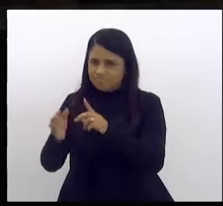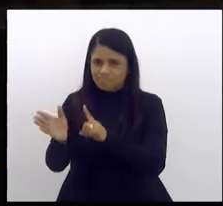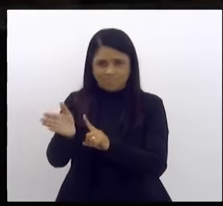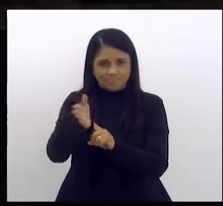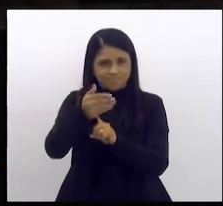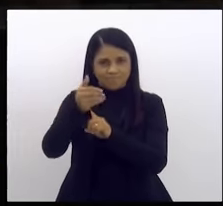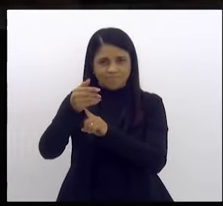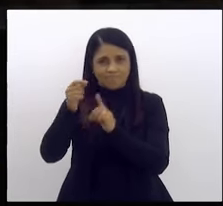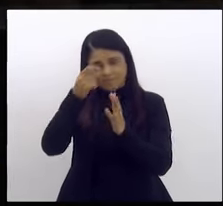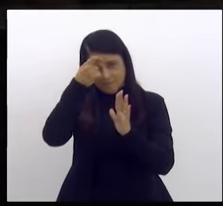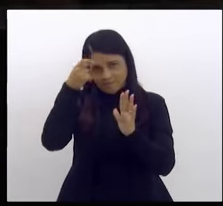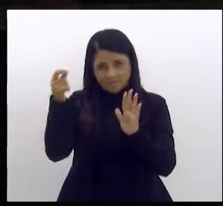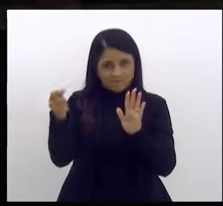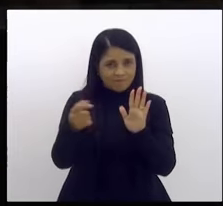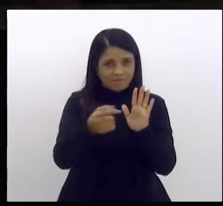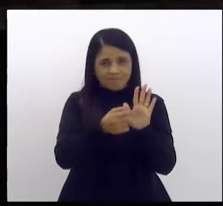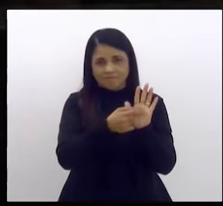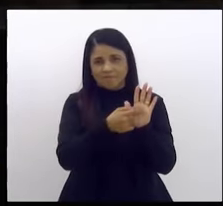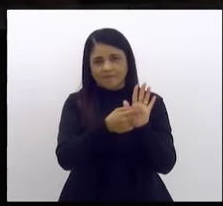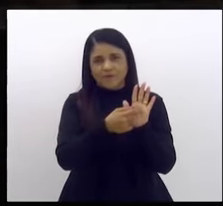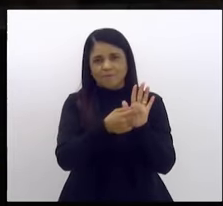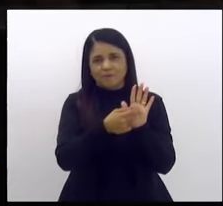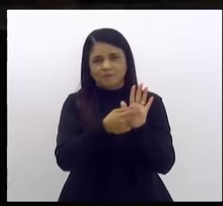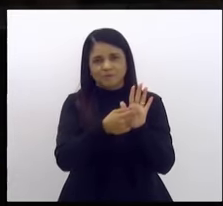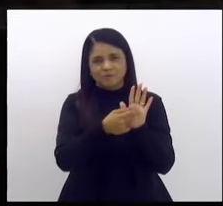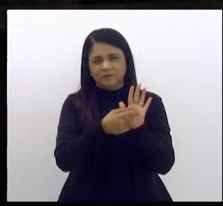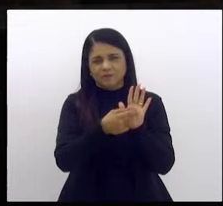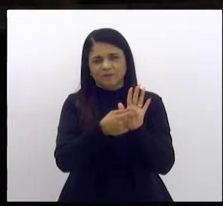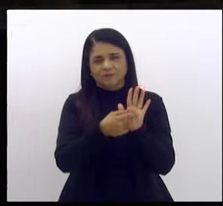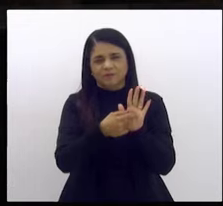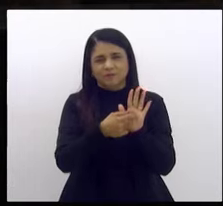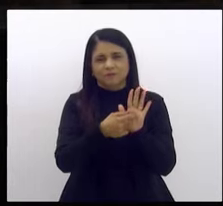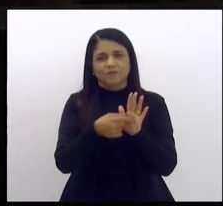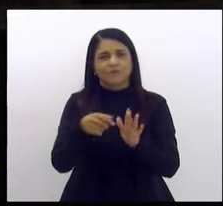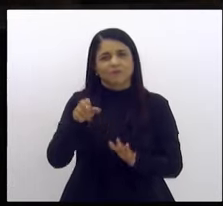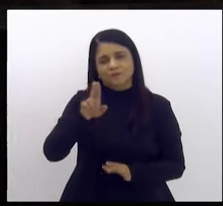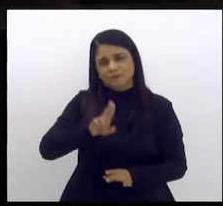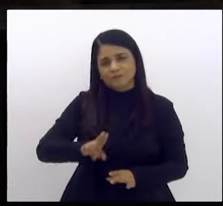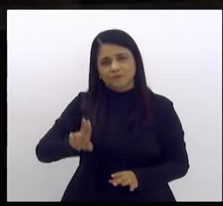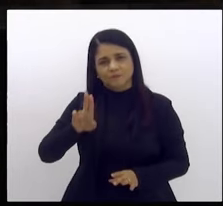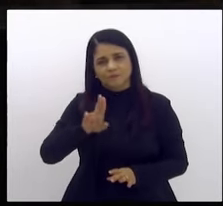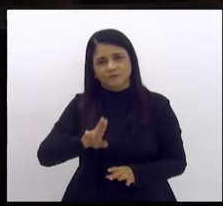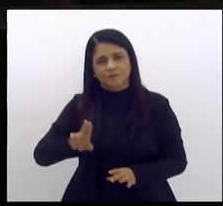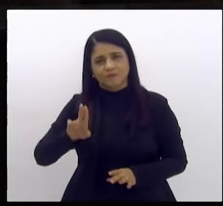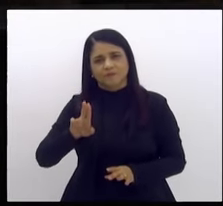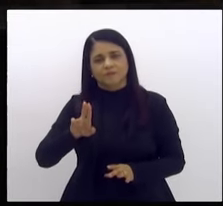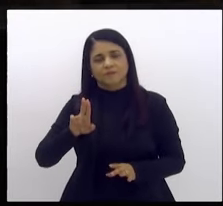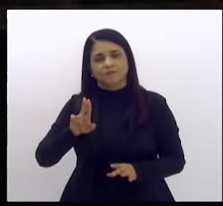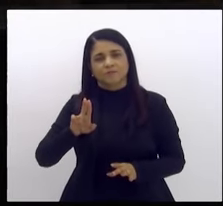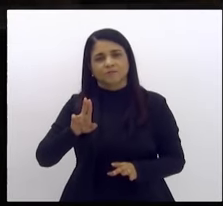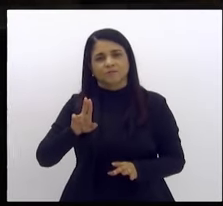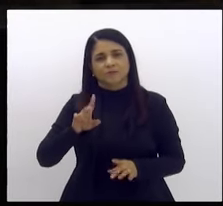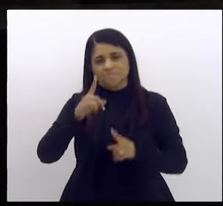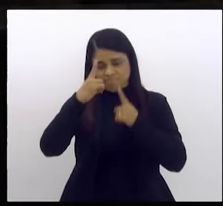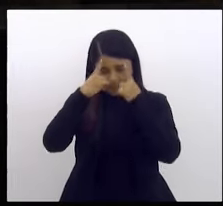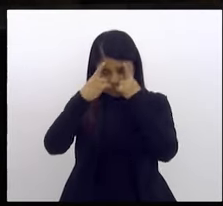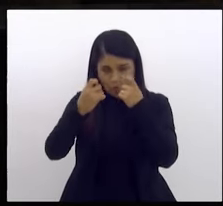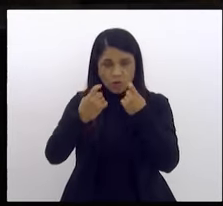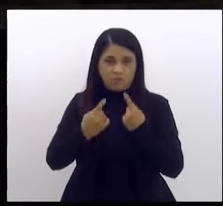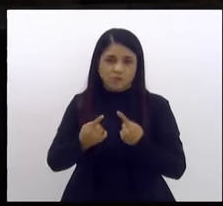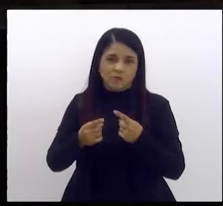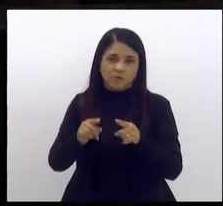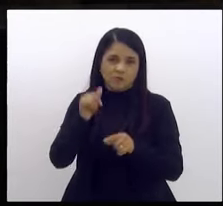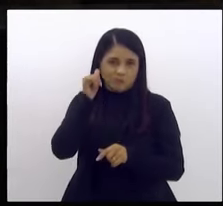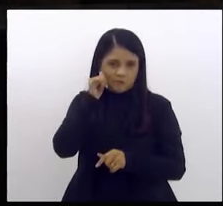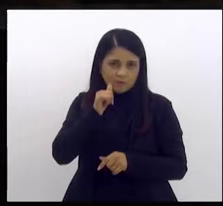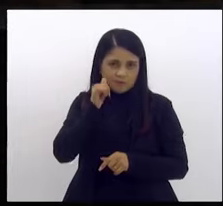de inteligência artificial elas sejam utilizadas para a manutenção de violências contra as